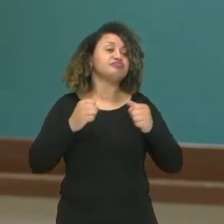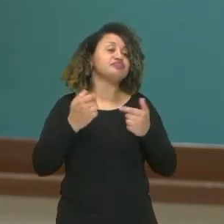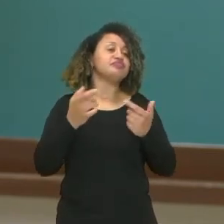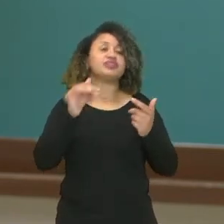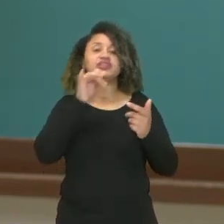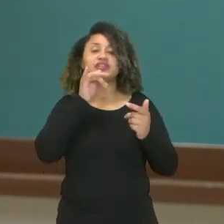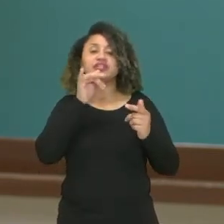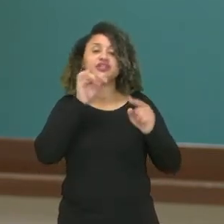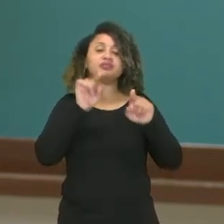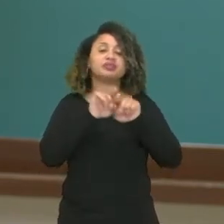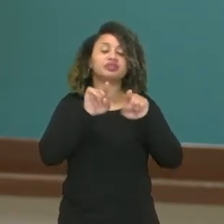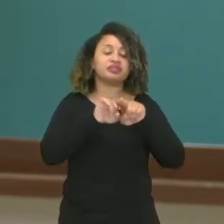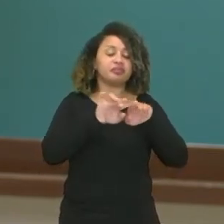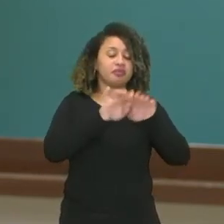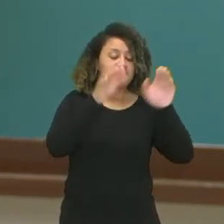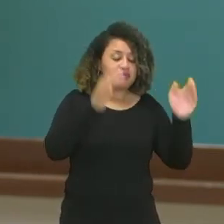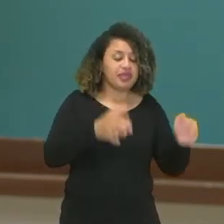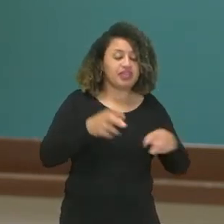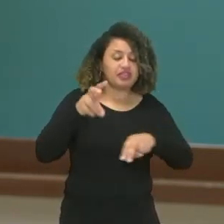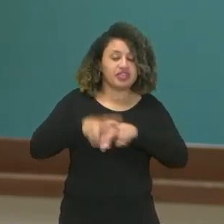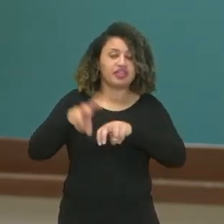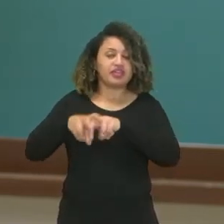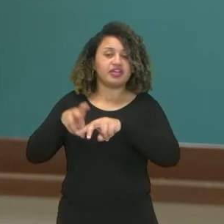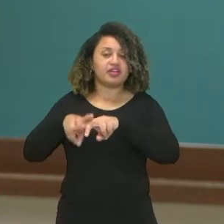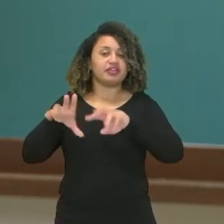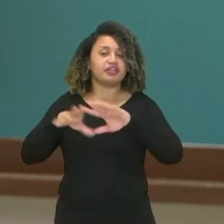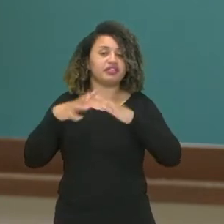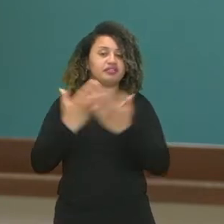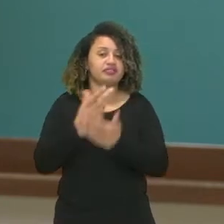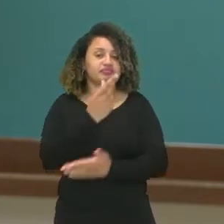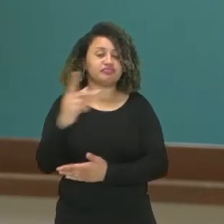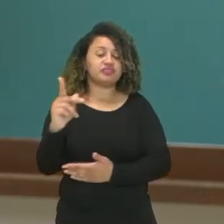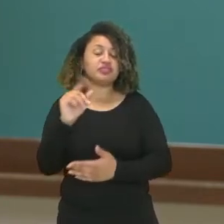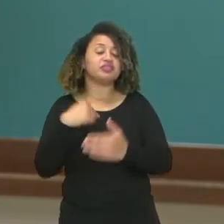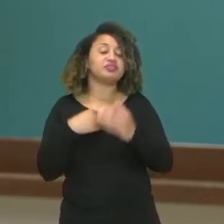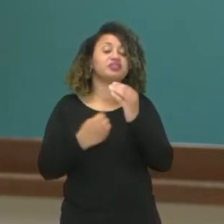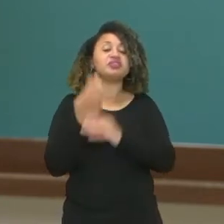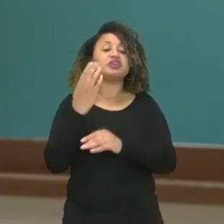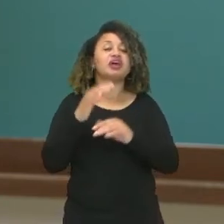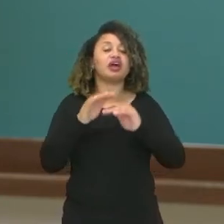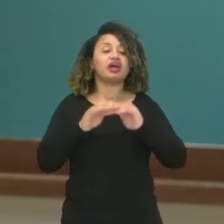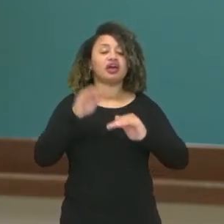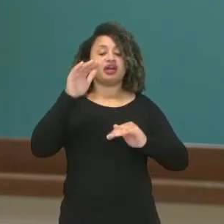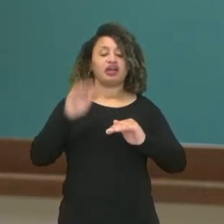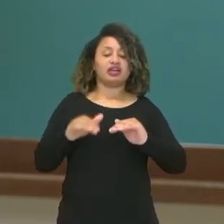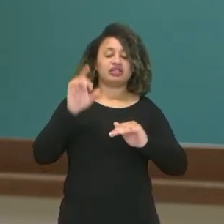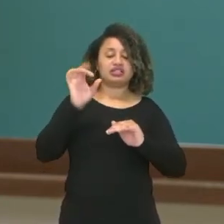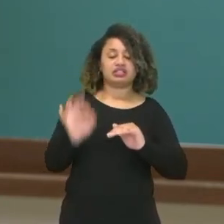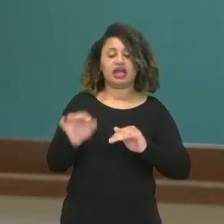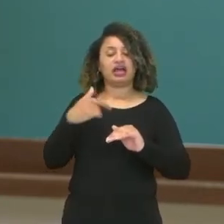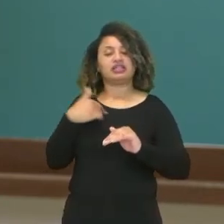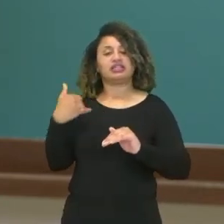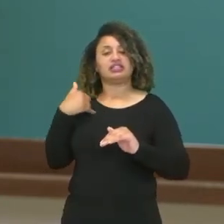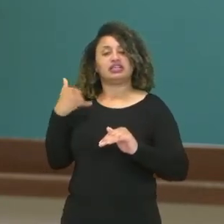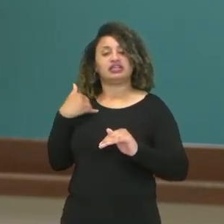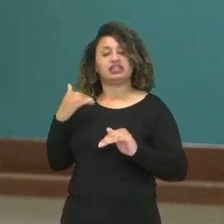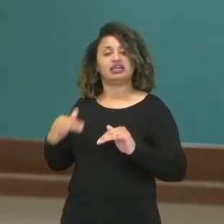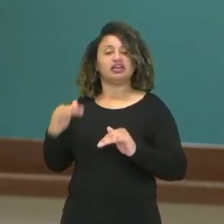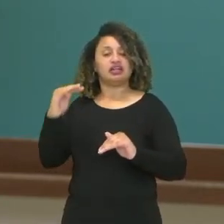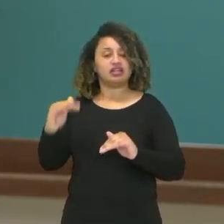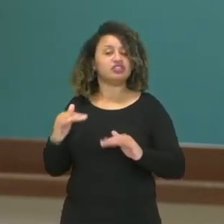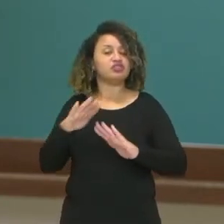e as cadeiras da escola de vocês, né? Elas são feitas para o tamanho, a altura, muitas vezes, né?